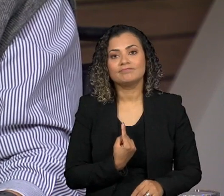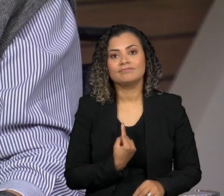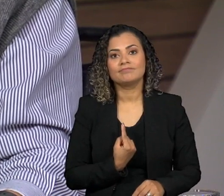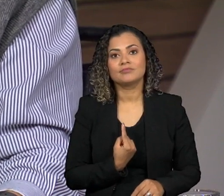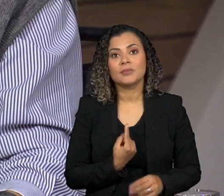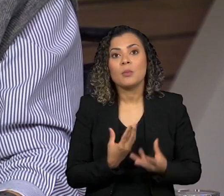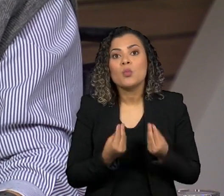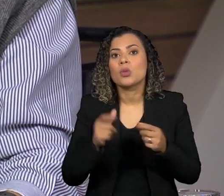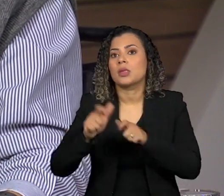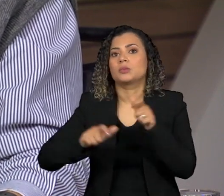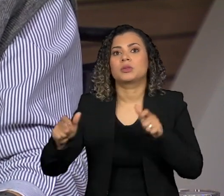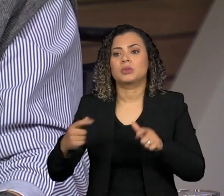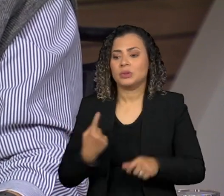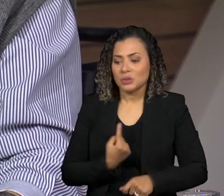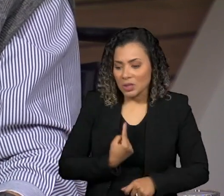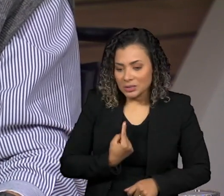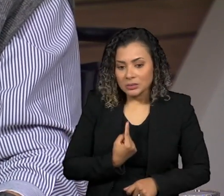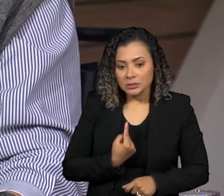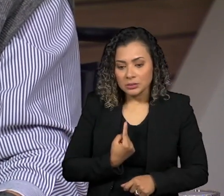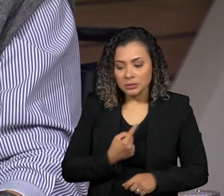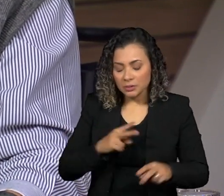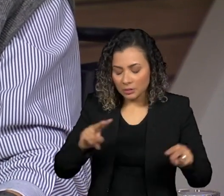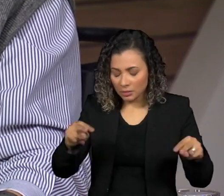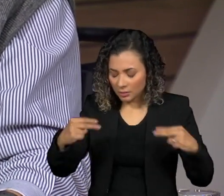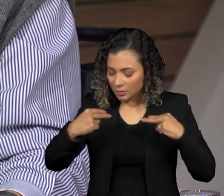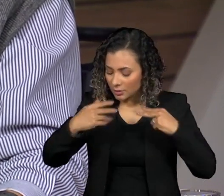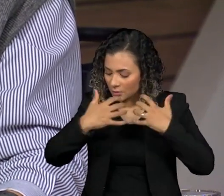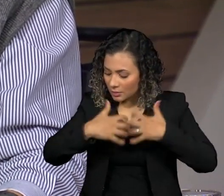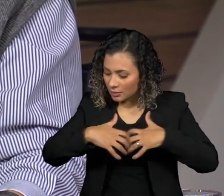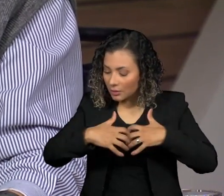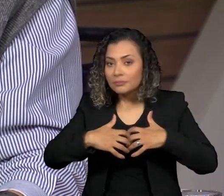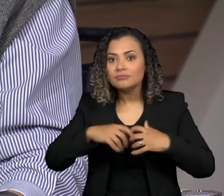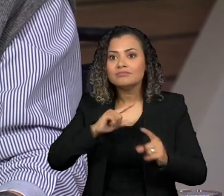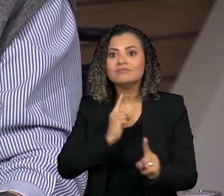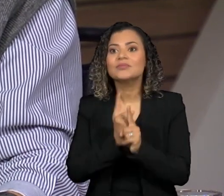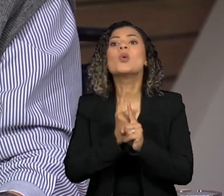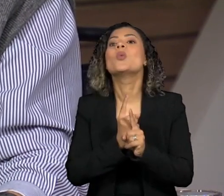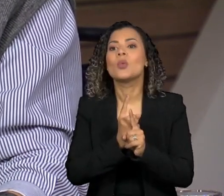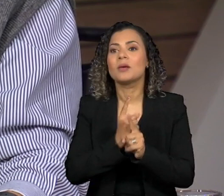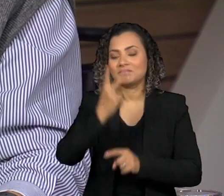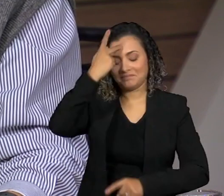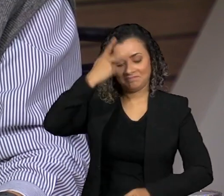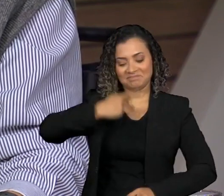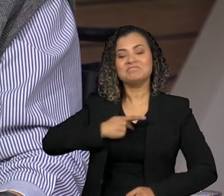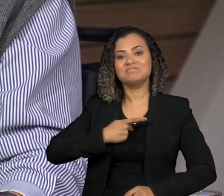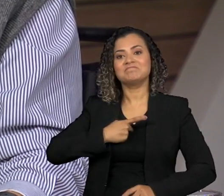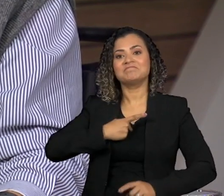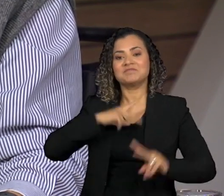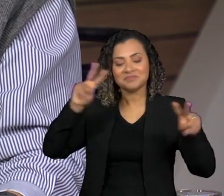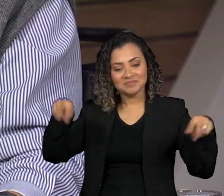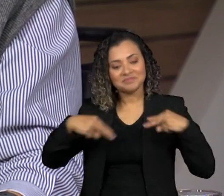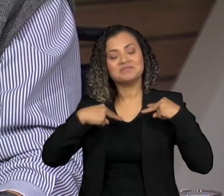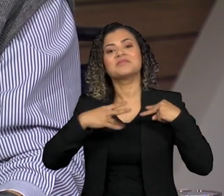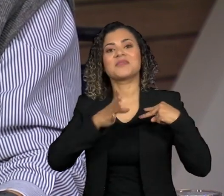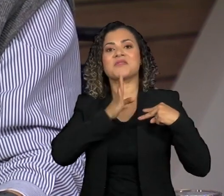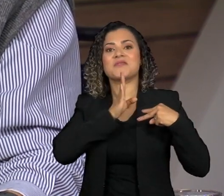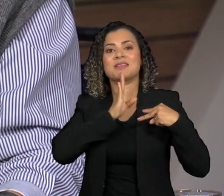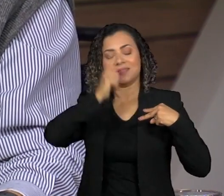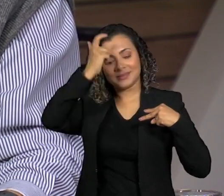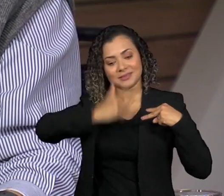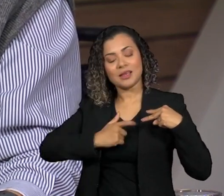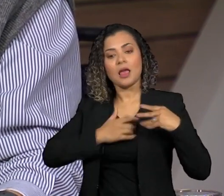muitas pessoas, significou uma redescoberta. Redescoberta, sabe de quem? Deles mesmos, das próprias pessoas, das